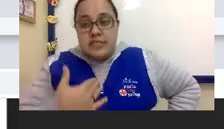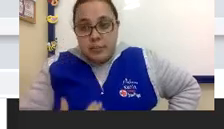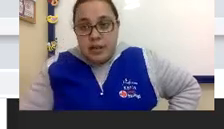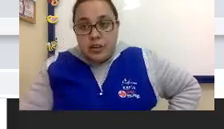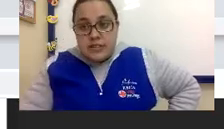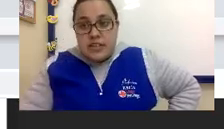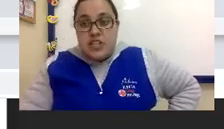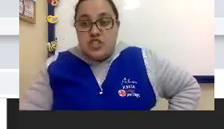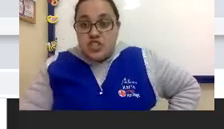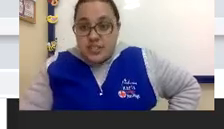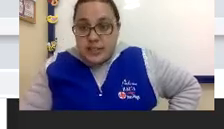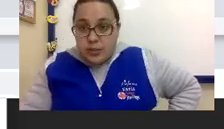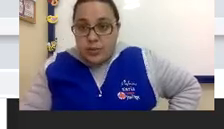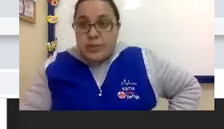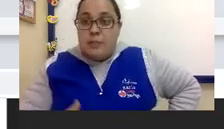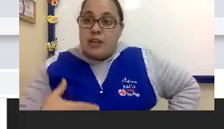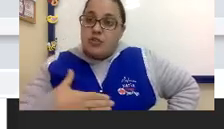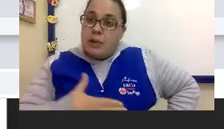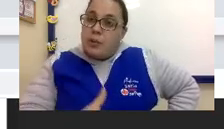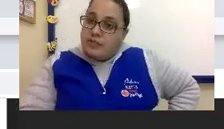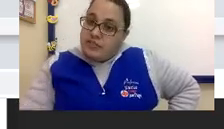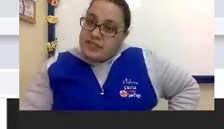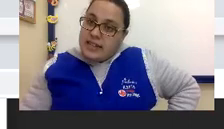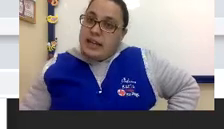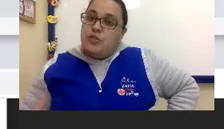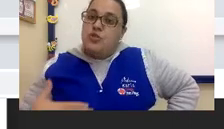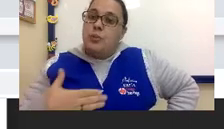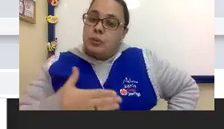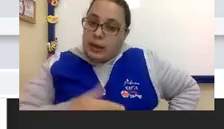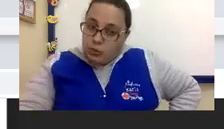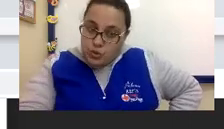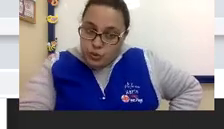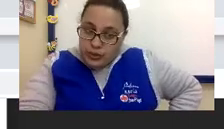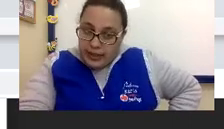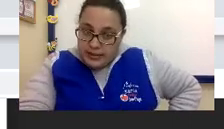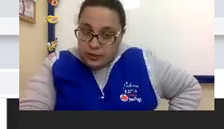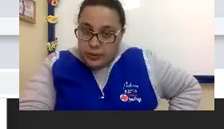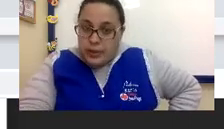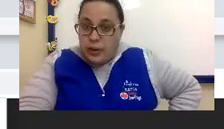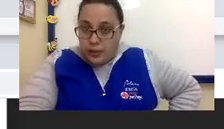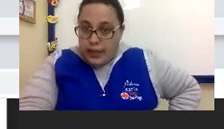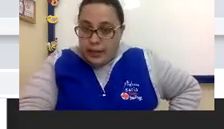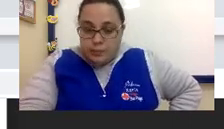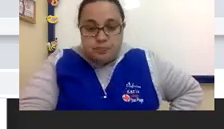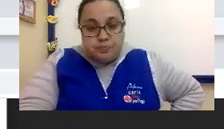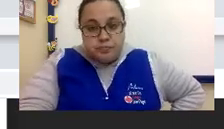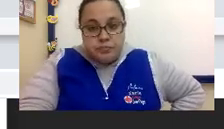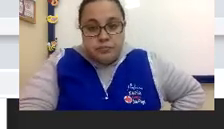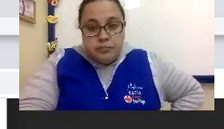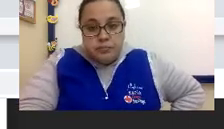melhor vai ser para a nossa digestão. Né? Menos mal ele vai fazer lá no estômago, lá com o suco gástrico,